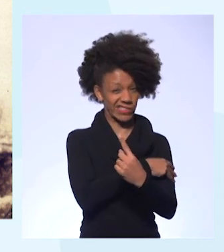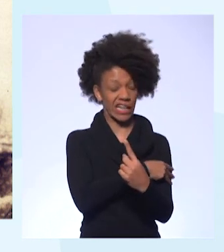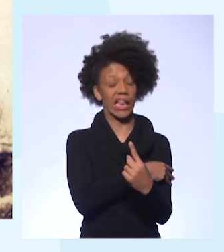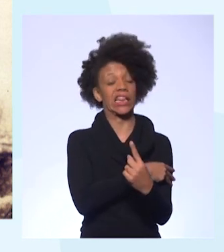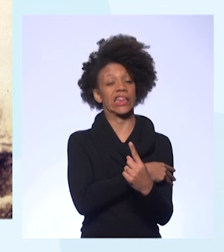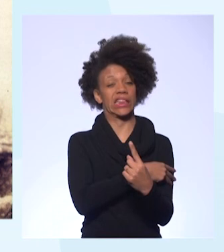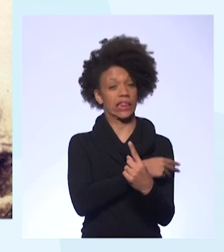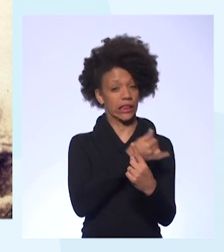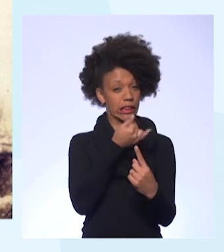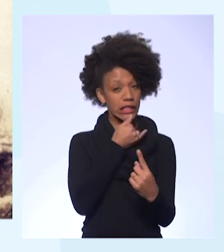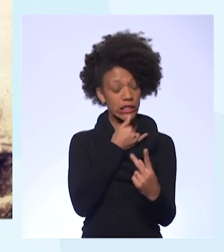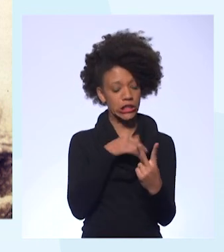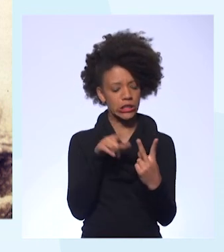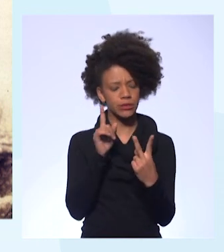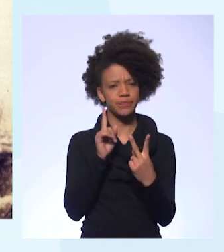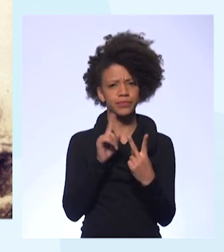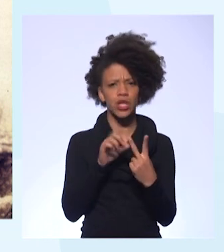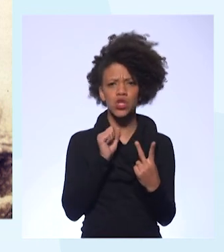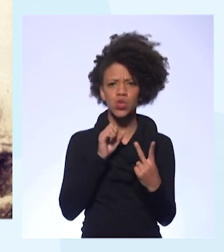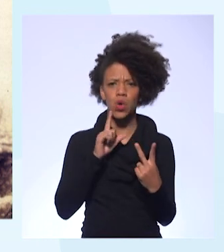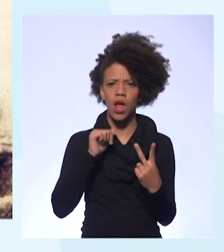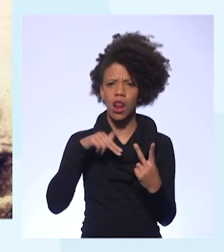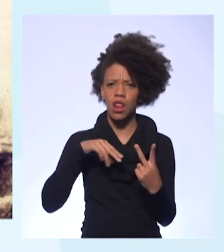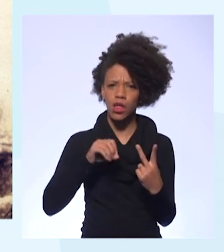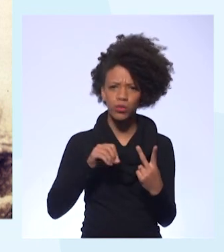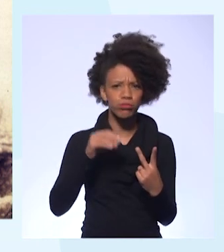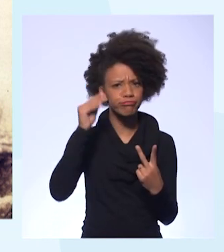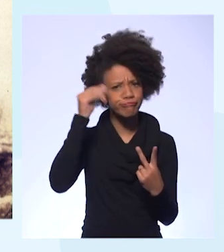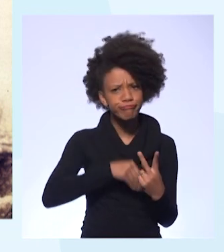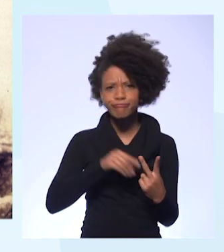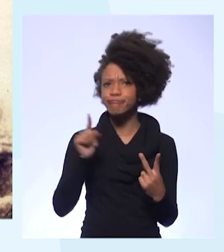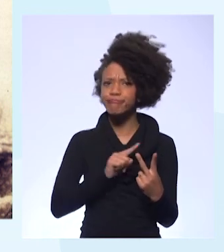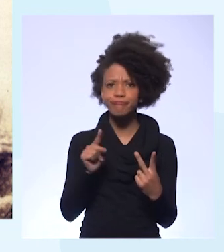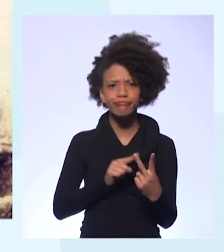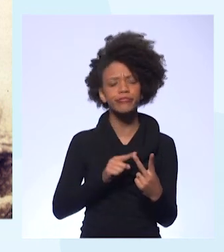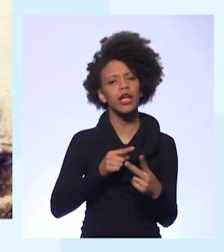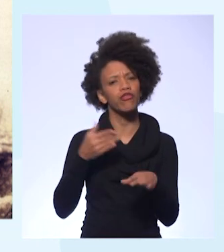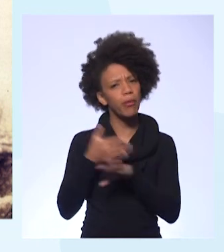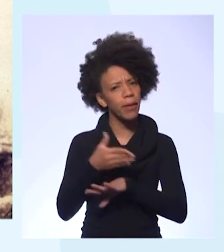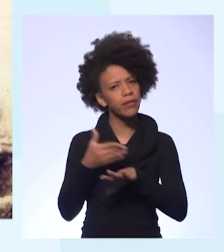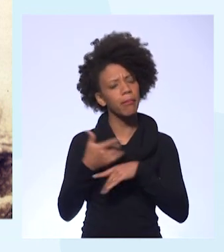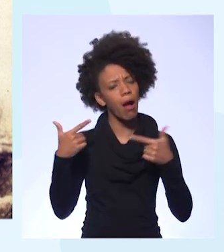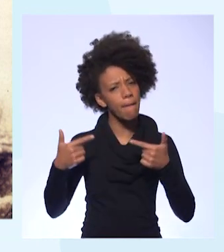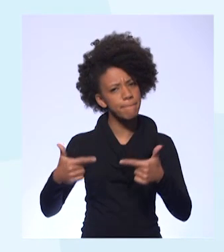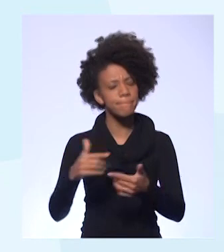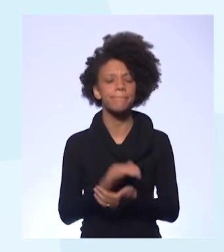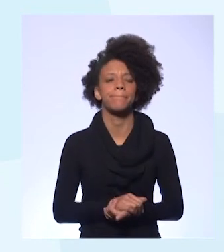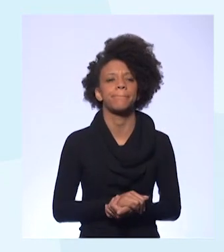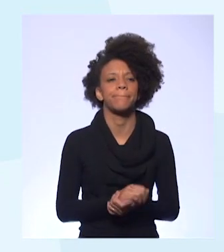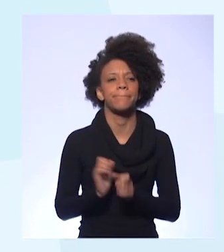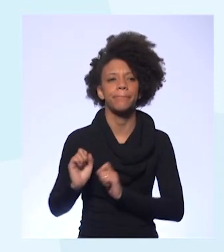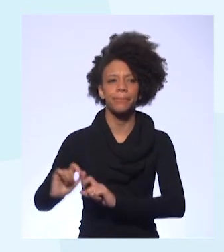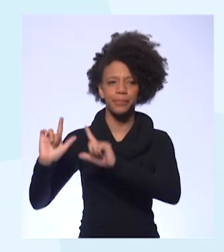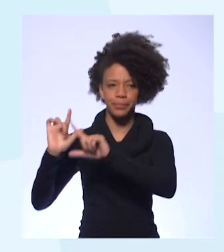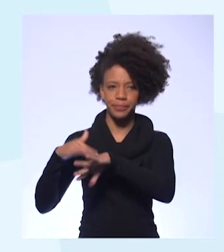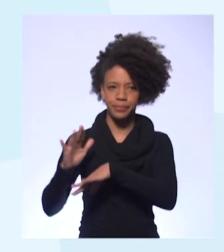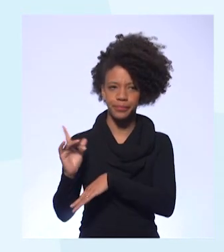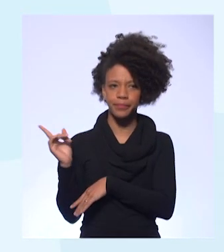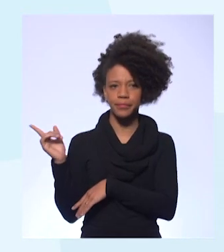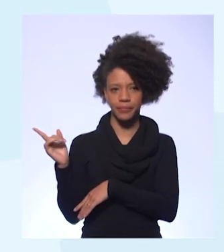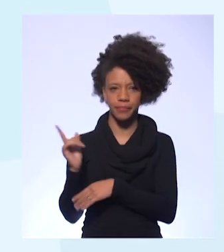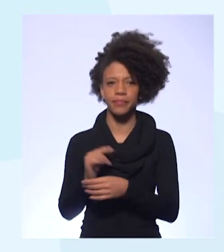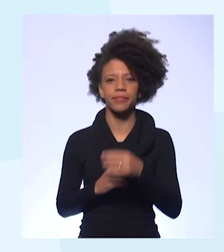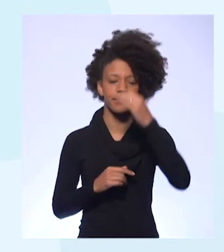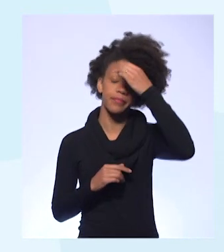e Solano López não desistiria de participar dessa guerra eu vou colocar mais uma imagem para